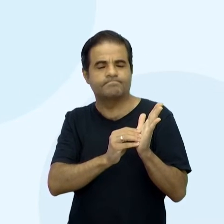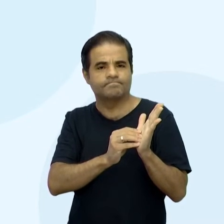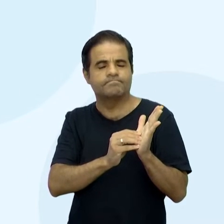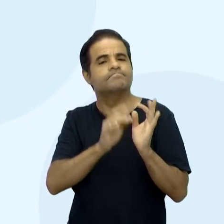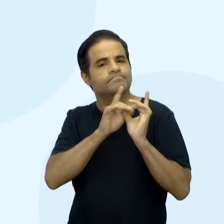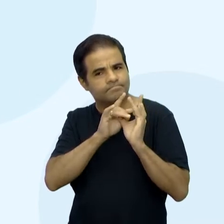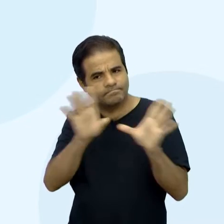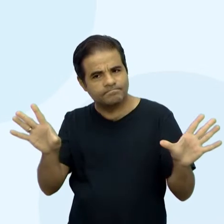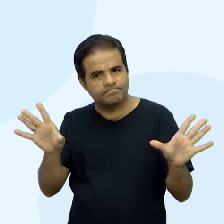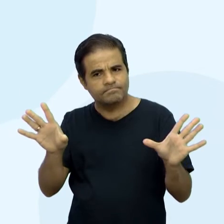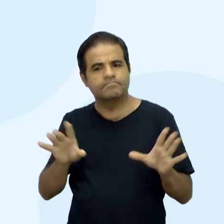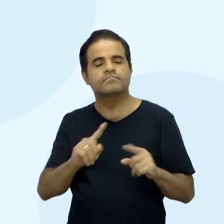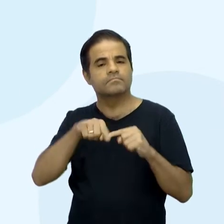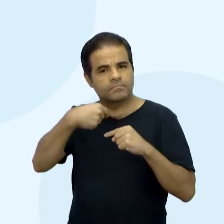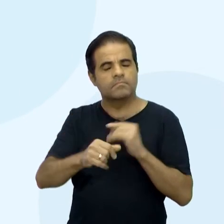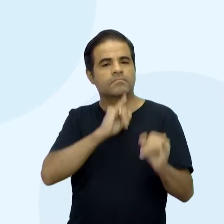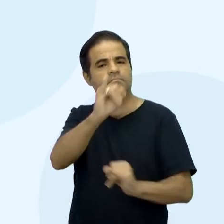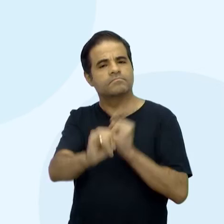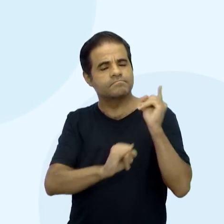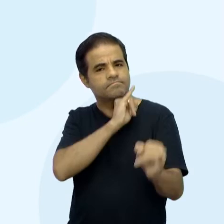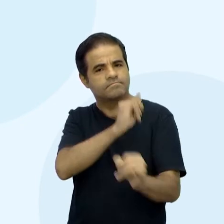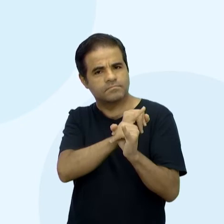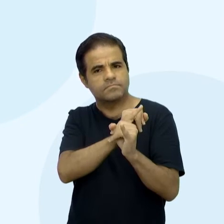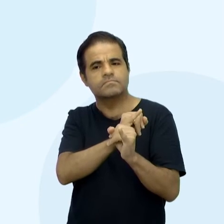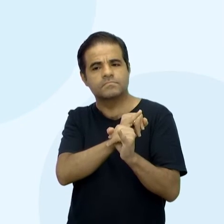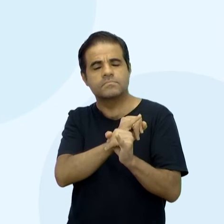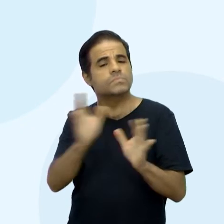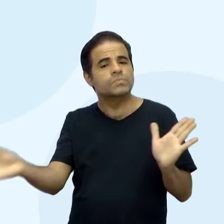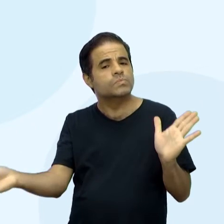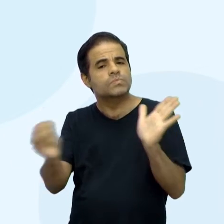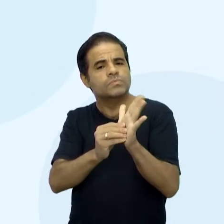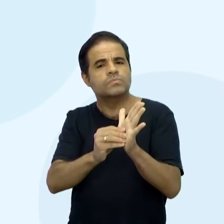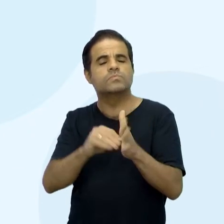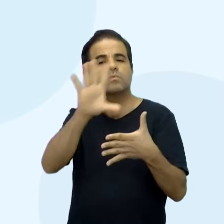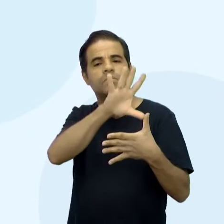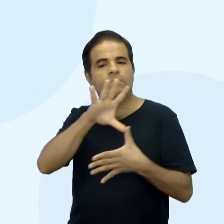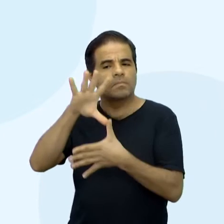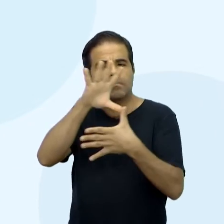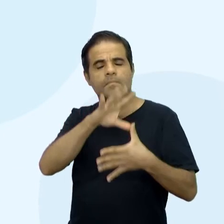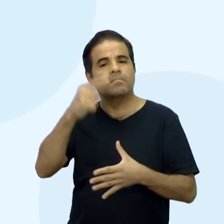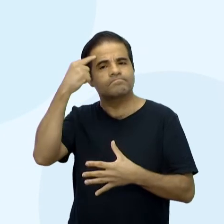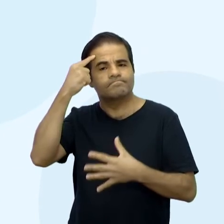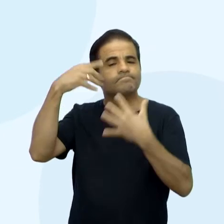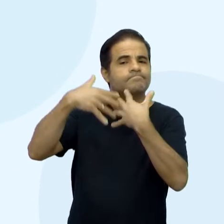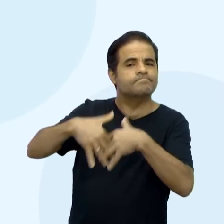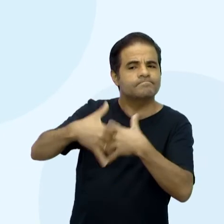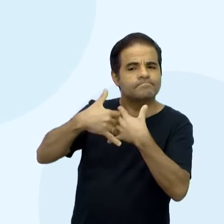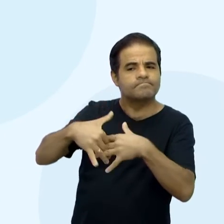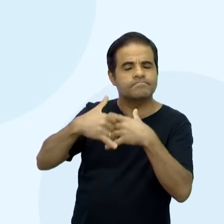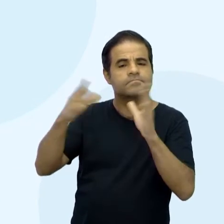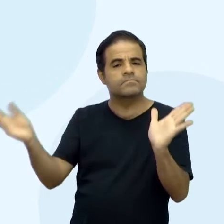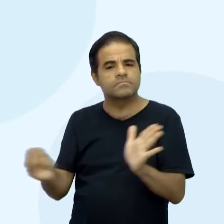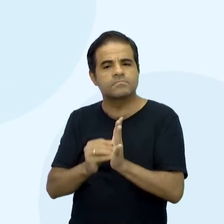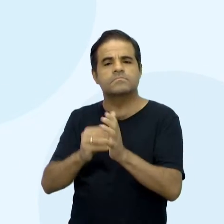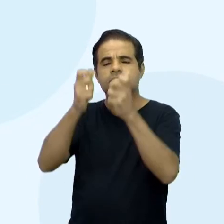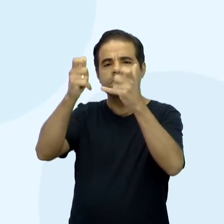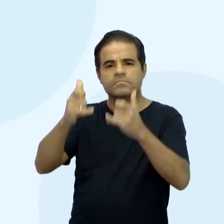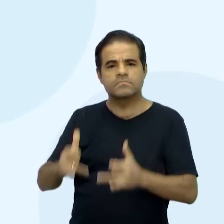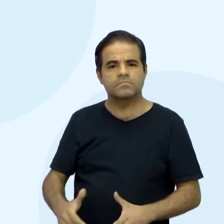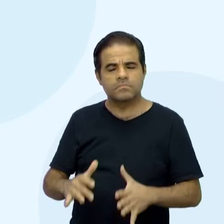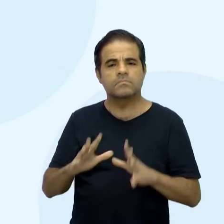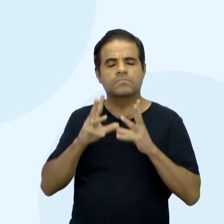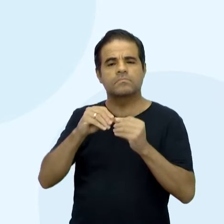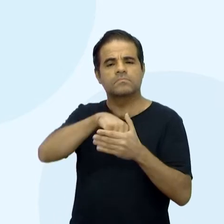e disponibilizado online. Então aqui nós temos um mapa mental, né, onde eu explico todo